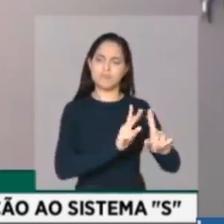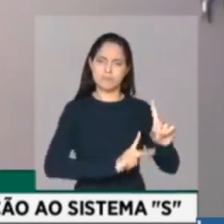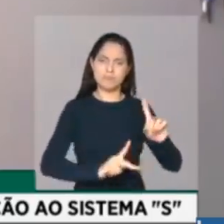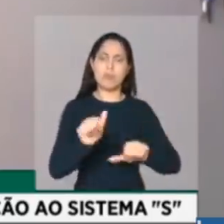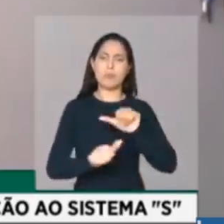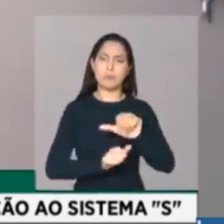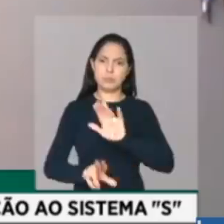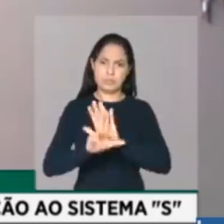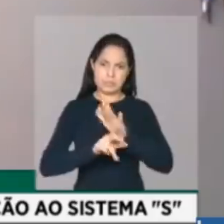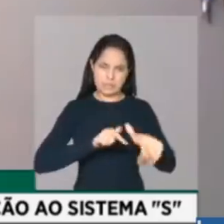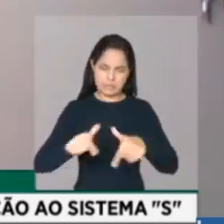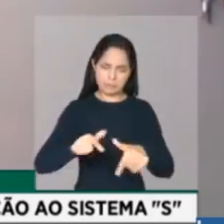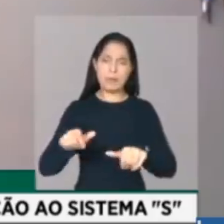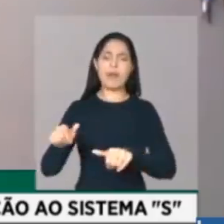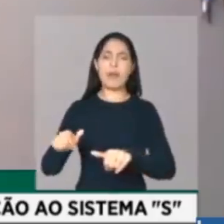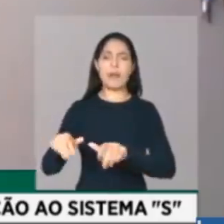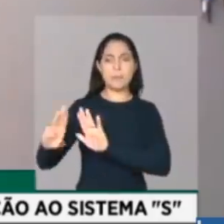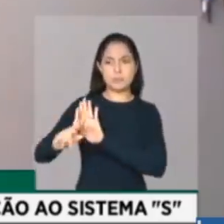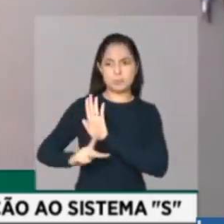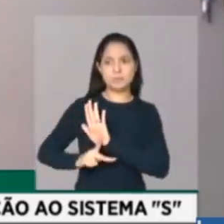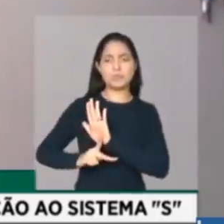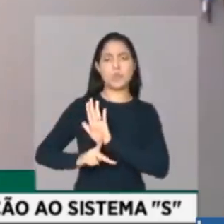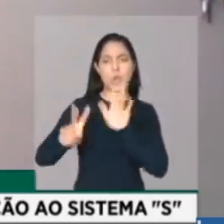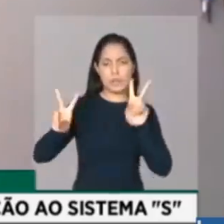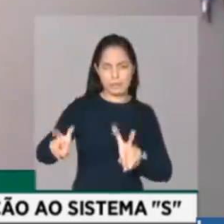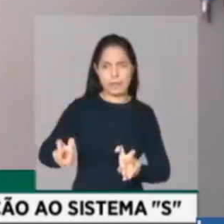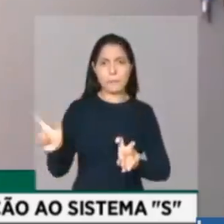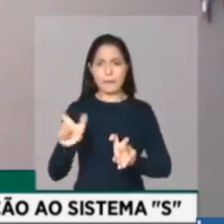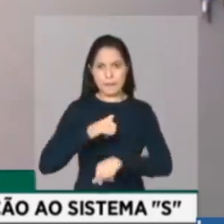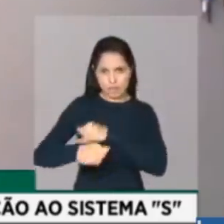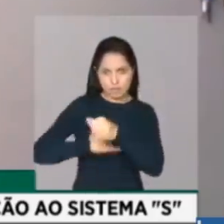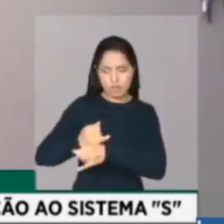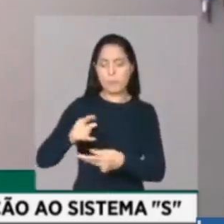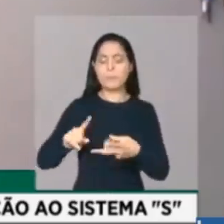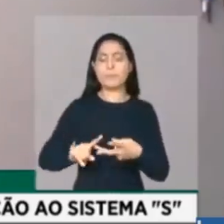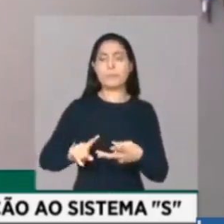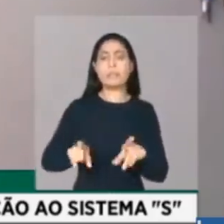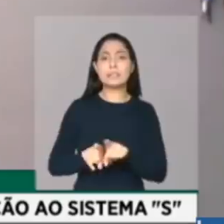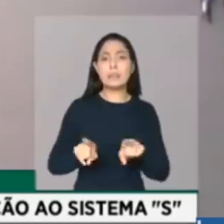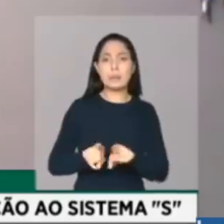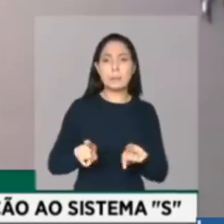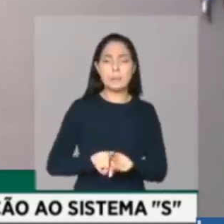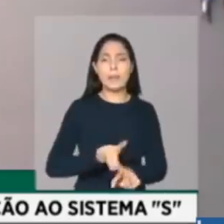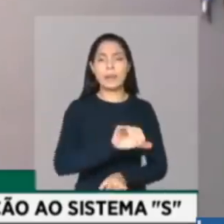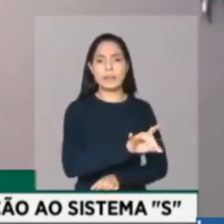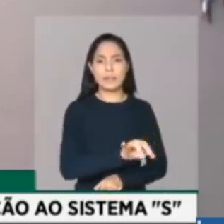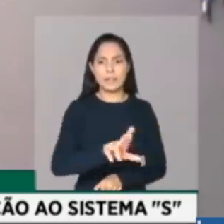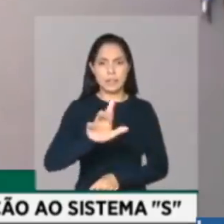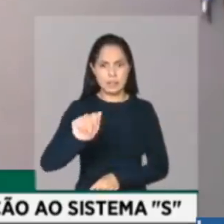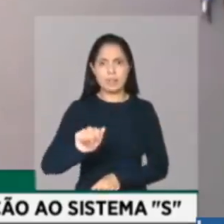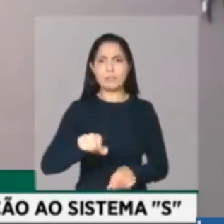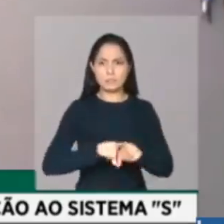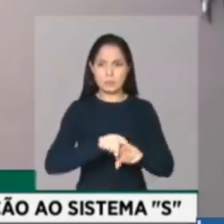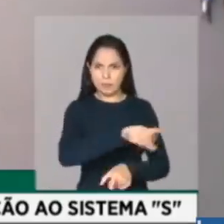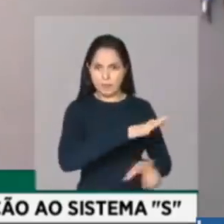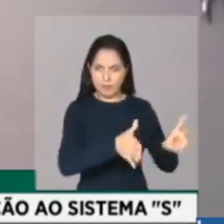reforma administrativa, conseguiu aprovar a medida provisória da carteira digital, conseguiu aprovar a lei da cadeirinha de PB, a mineração em terra indígena, a